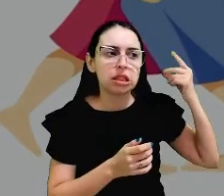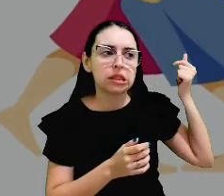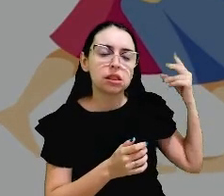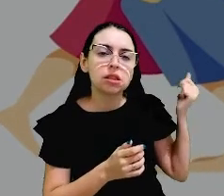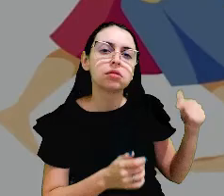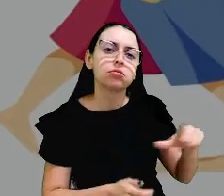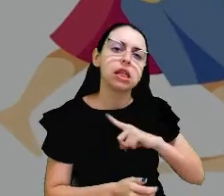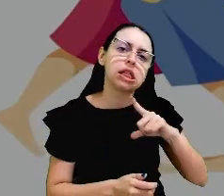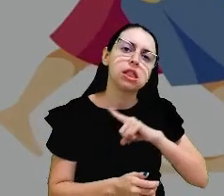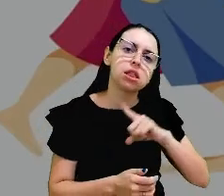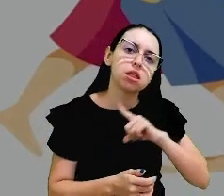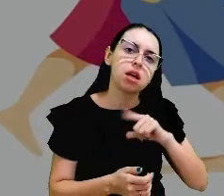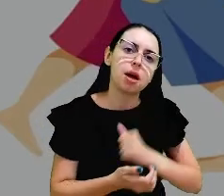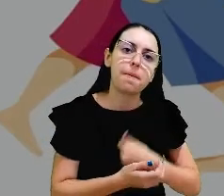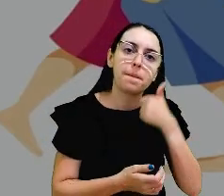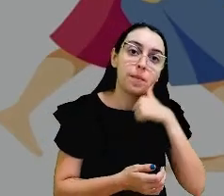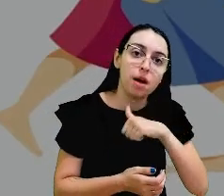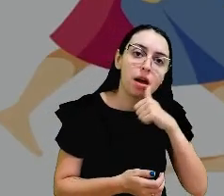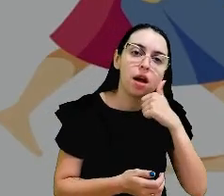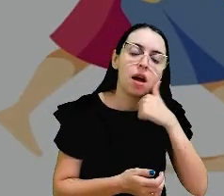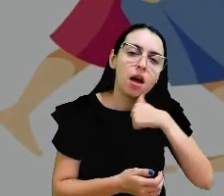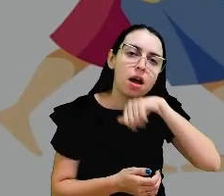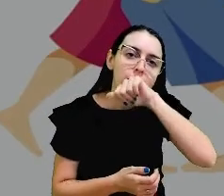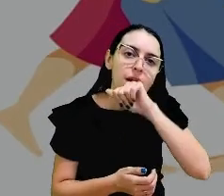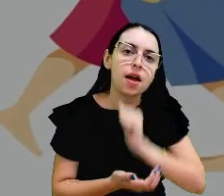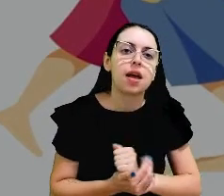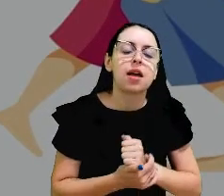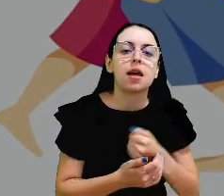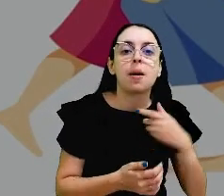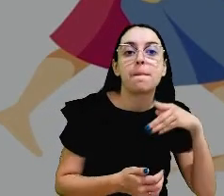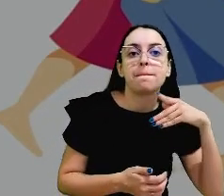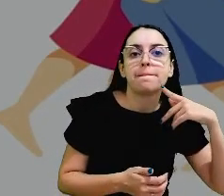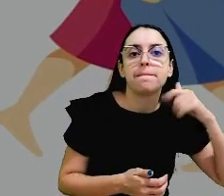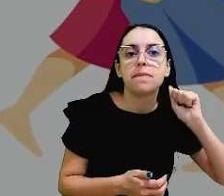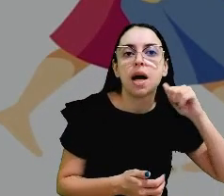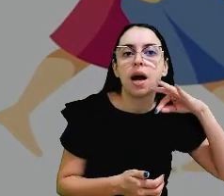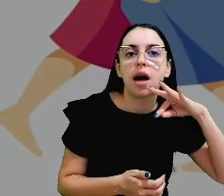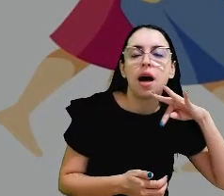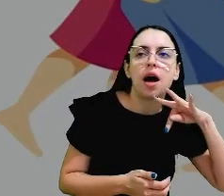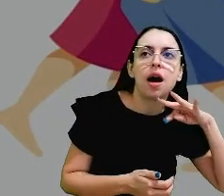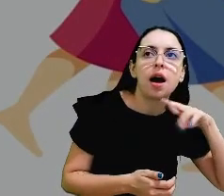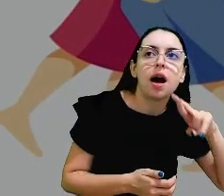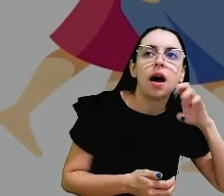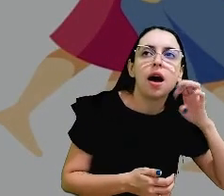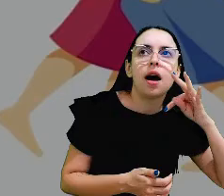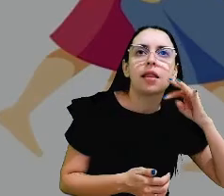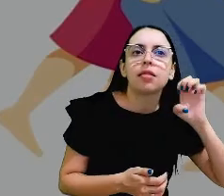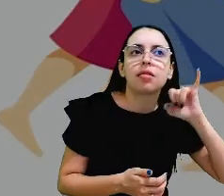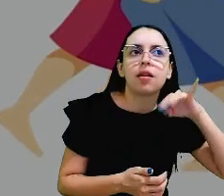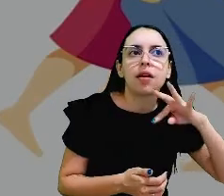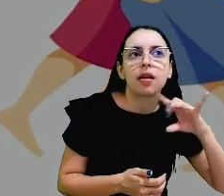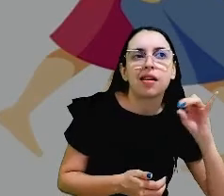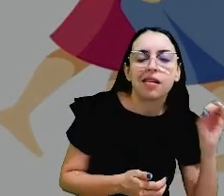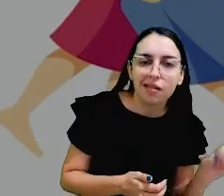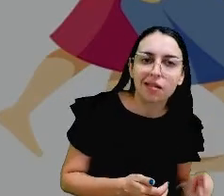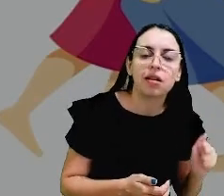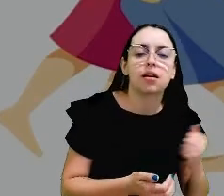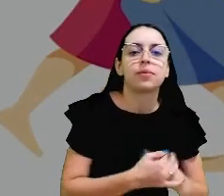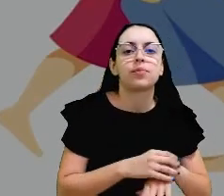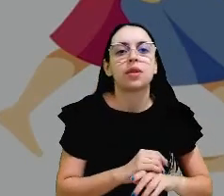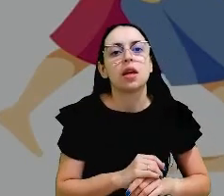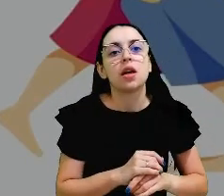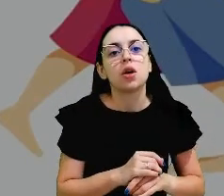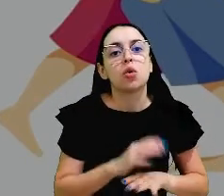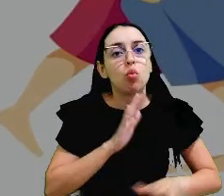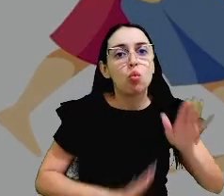gente tinha aquela mãe, aquela parteira que fazia com que a fisiologia